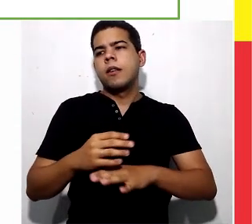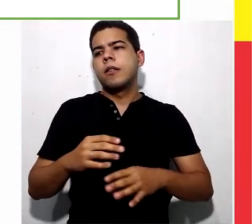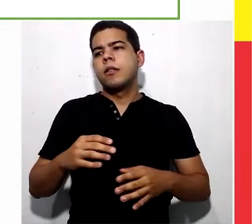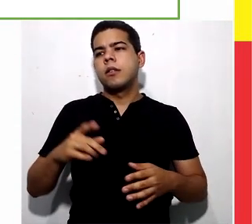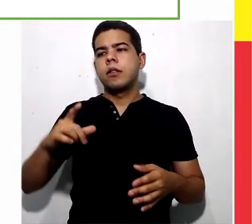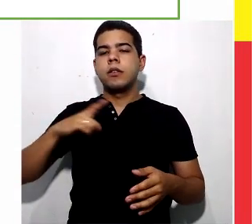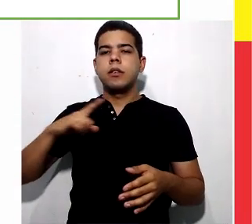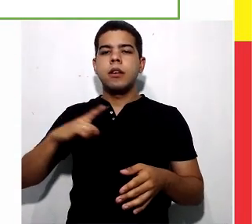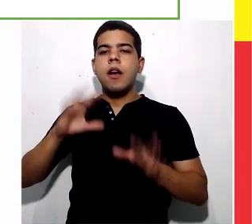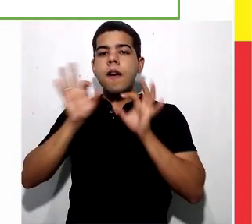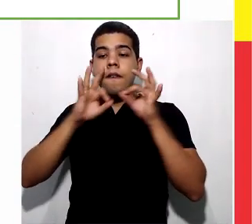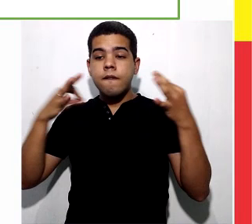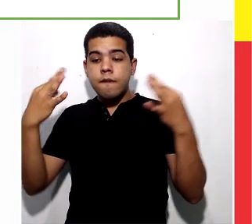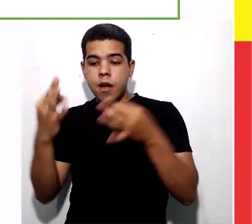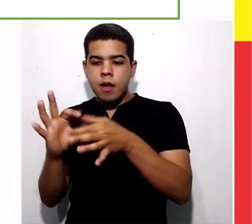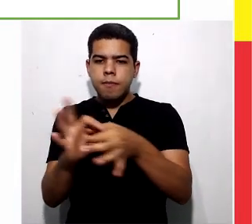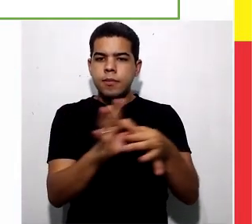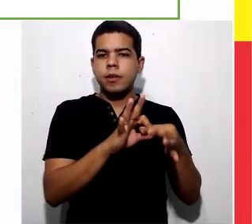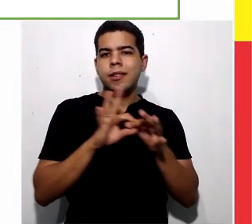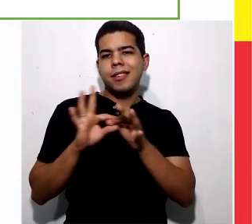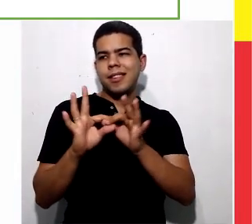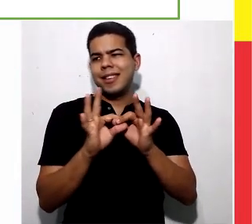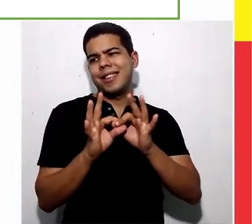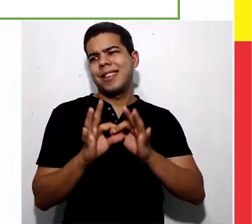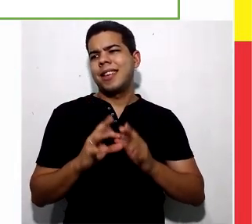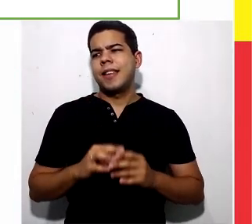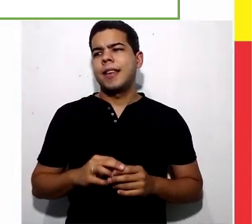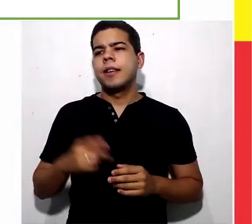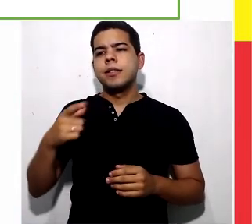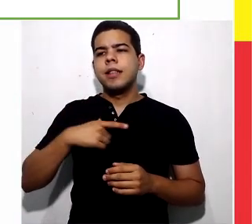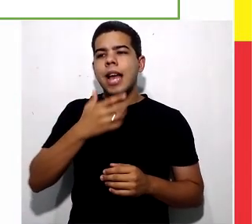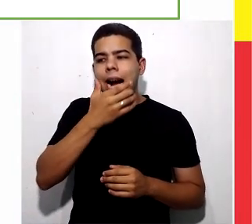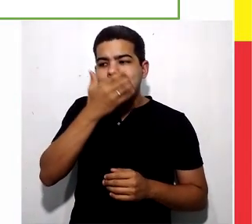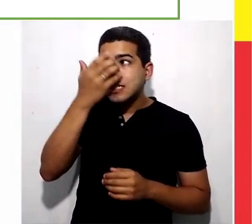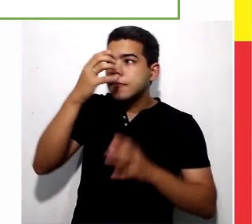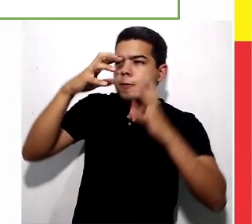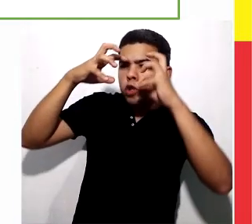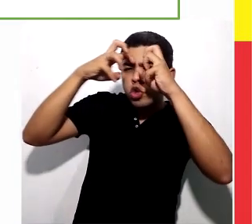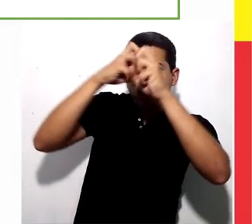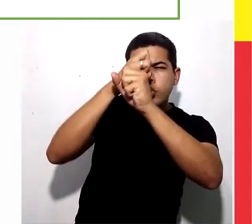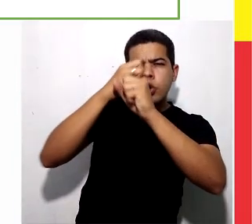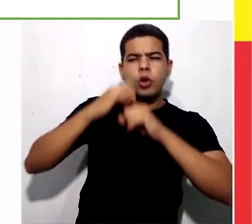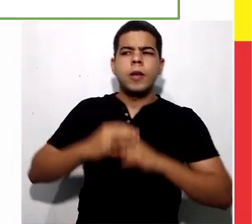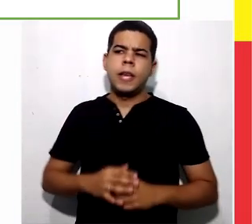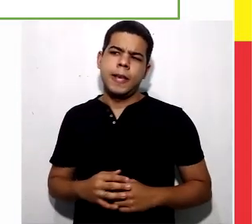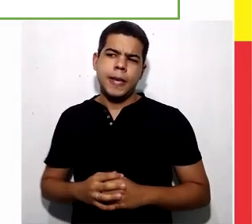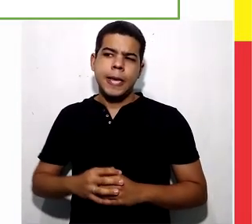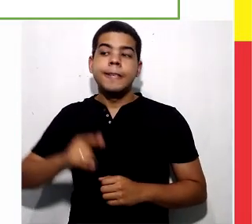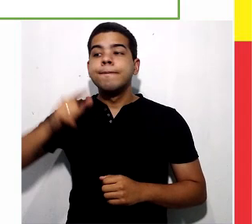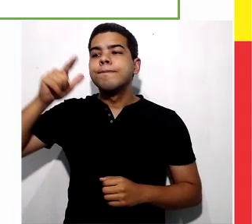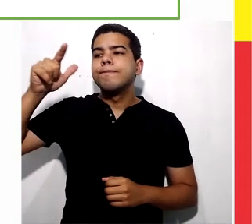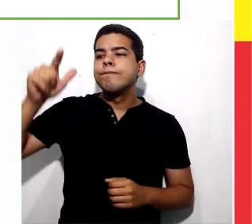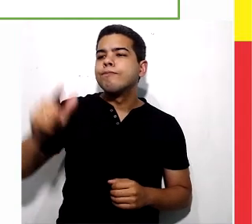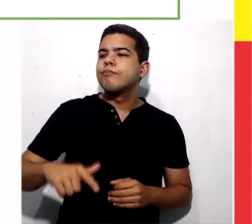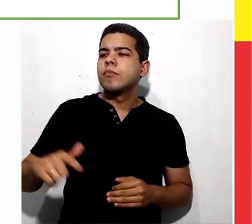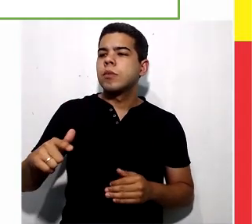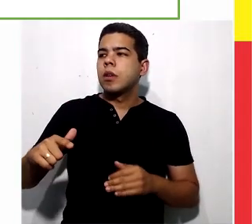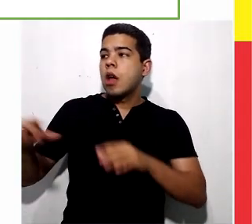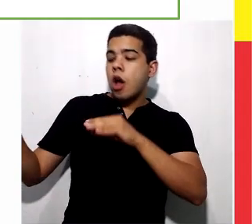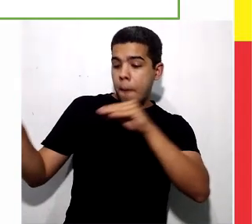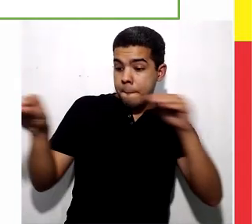Família, 1960, também teve A Maçã no Escuro, 1961, A Legião